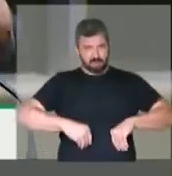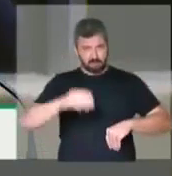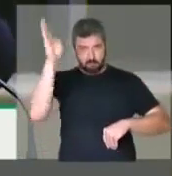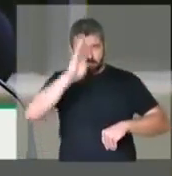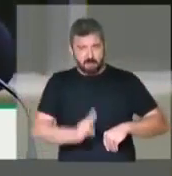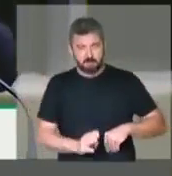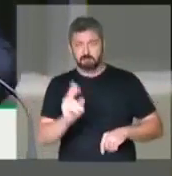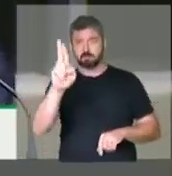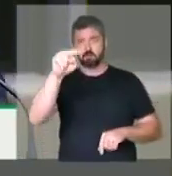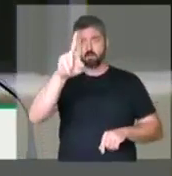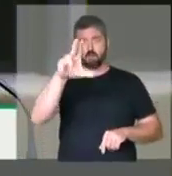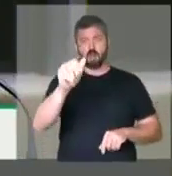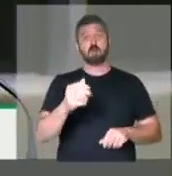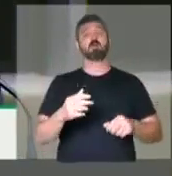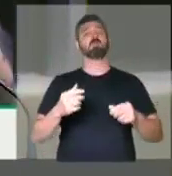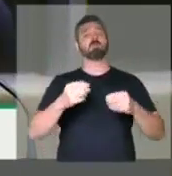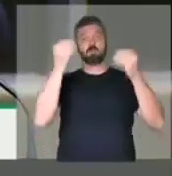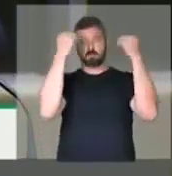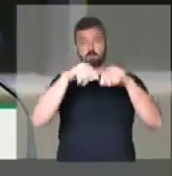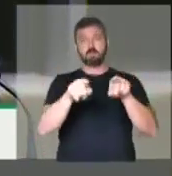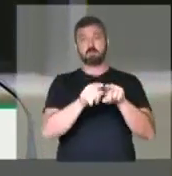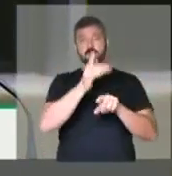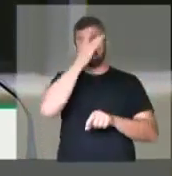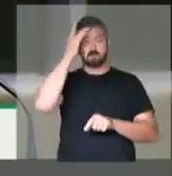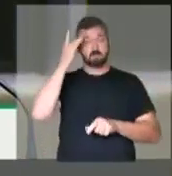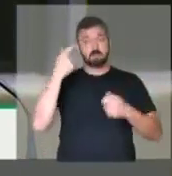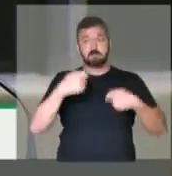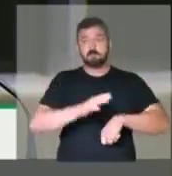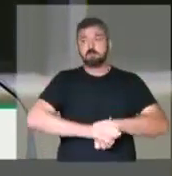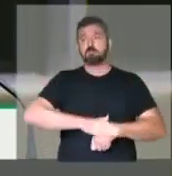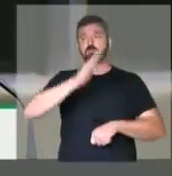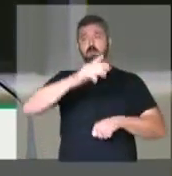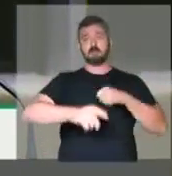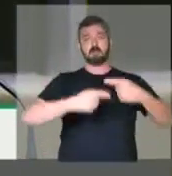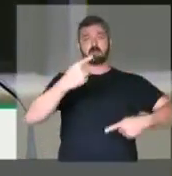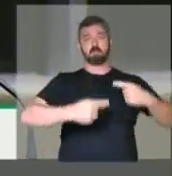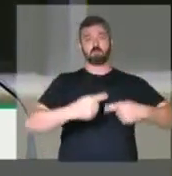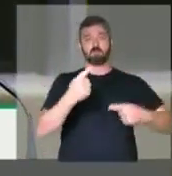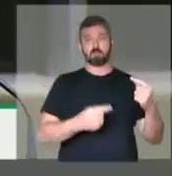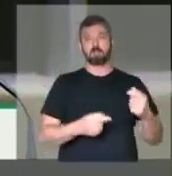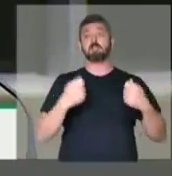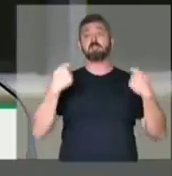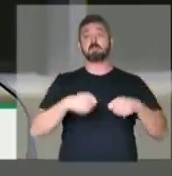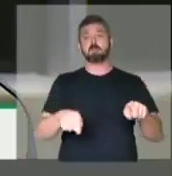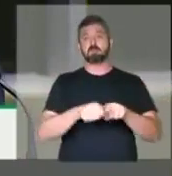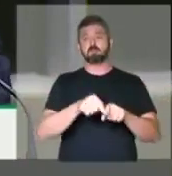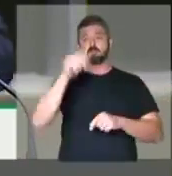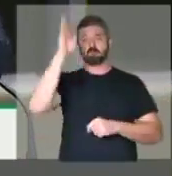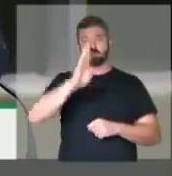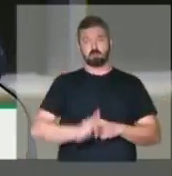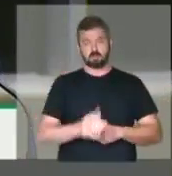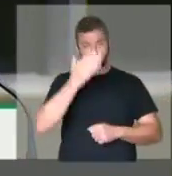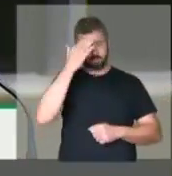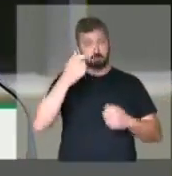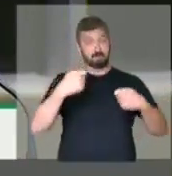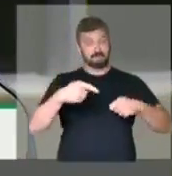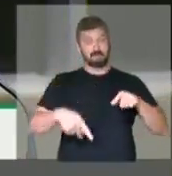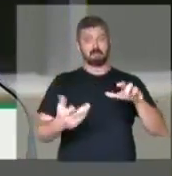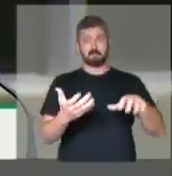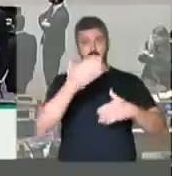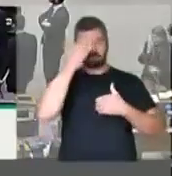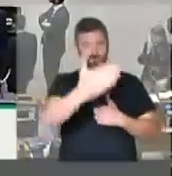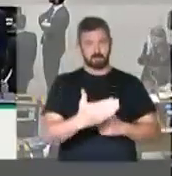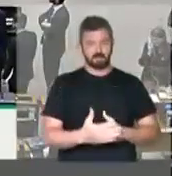Brasil e não vamos desistir das pessoas que mais precisam da política e precisam desse parlamento. Muito obrigado.